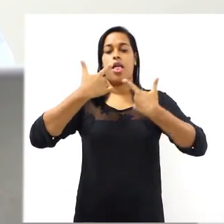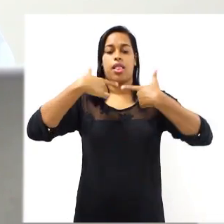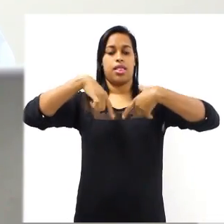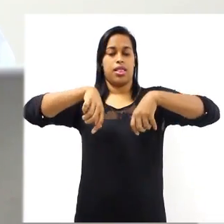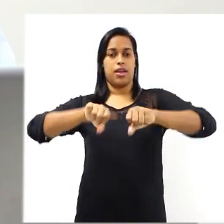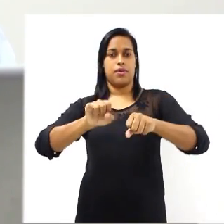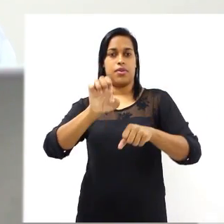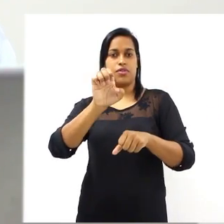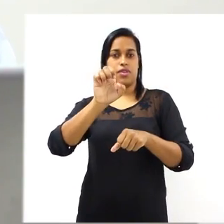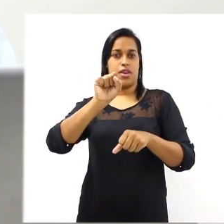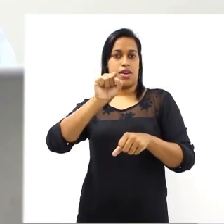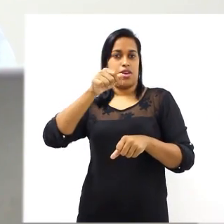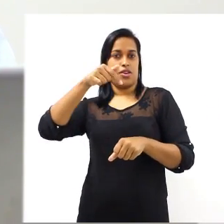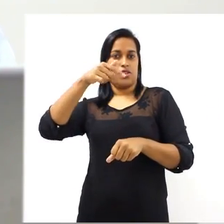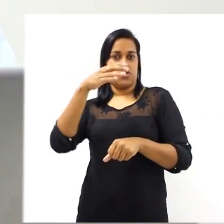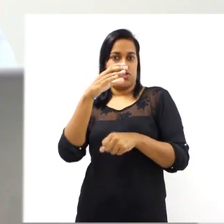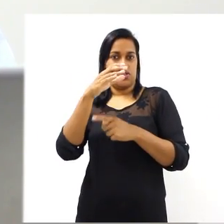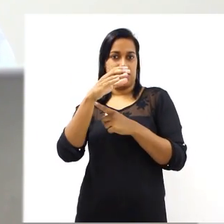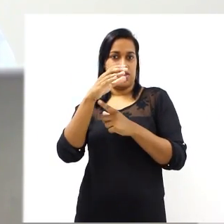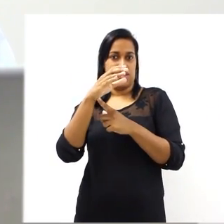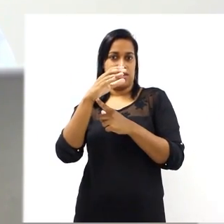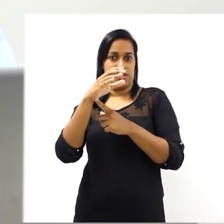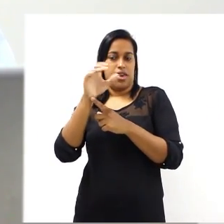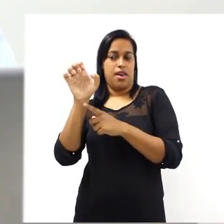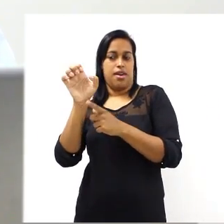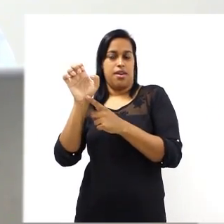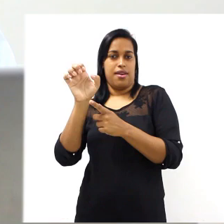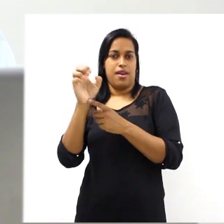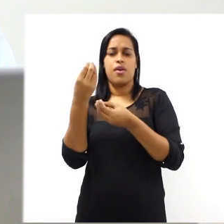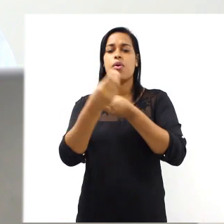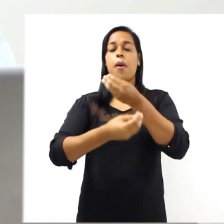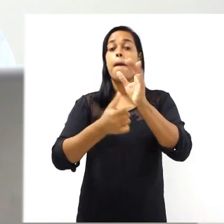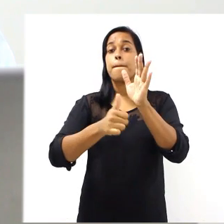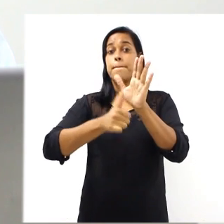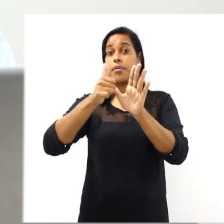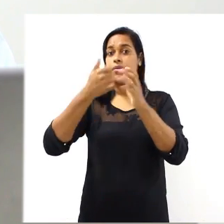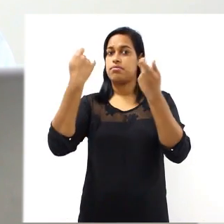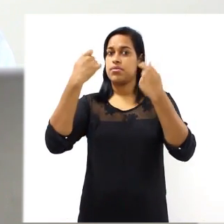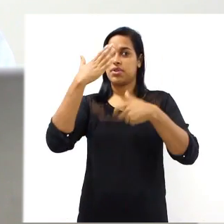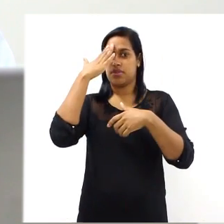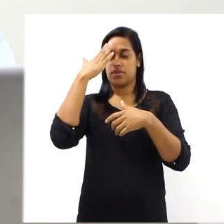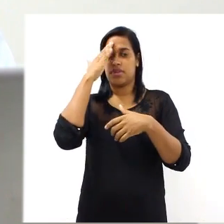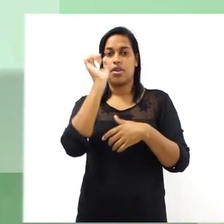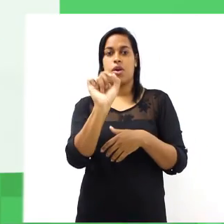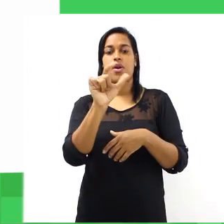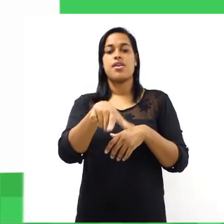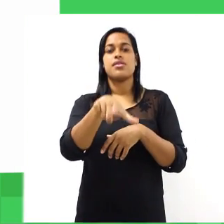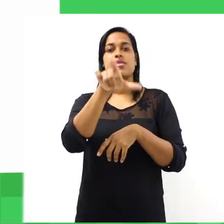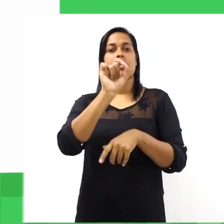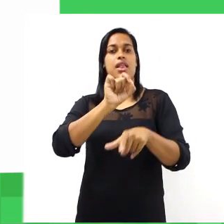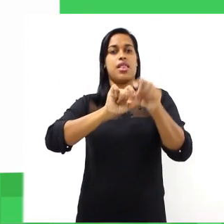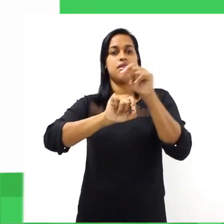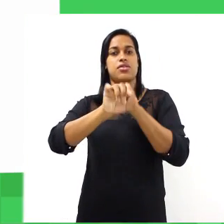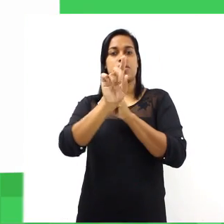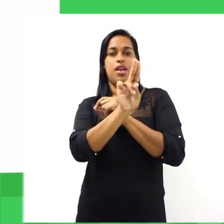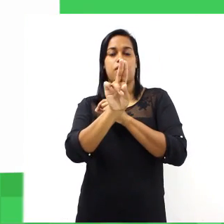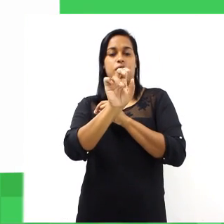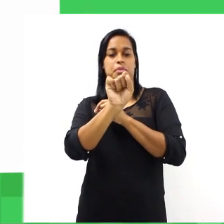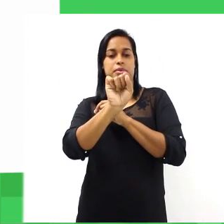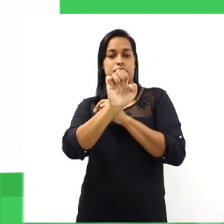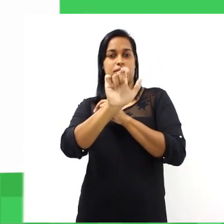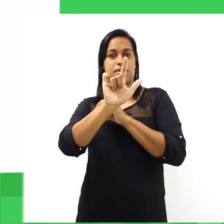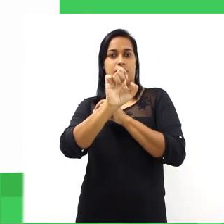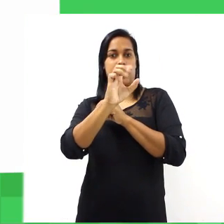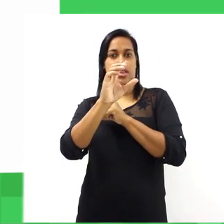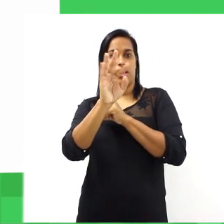SQL. O primeiro comando que você deve conhecer é o comando select, que é o mais utilizado. Ele é